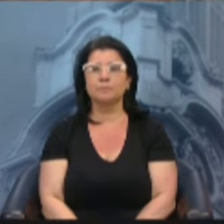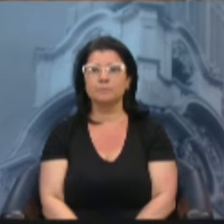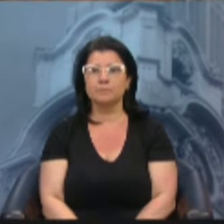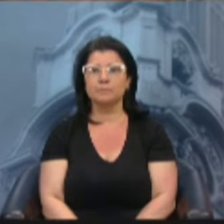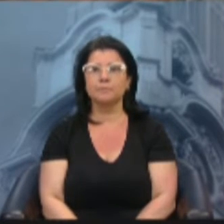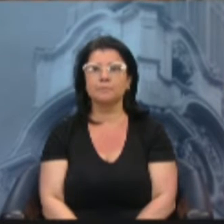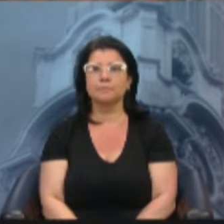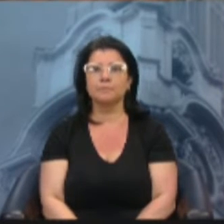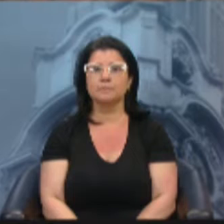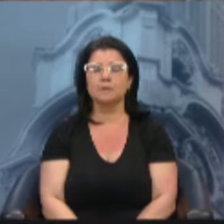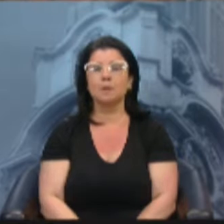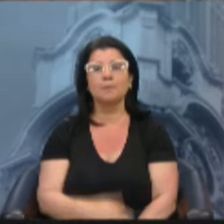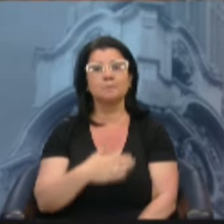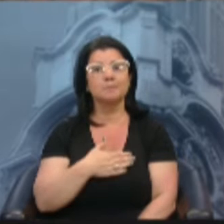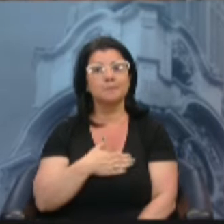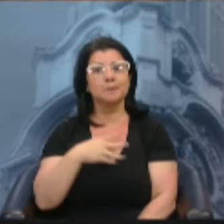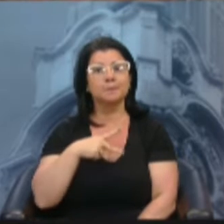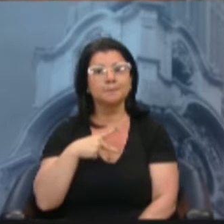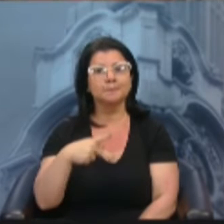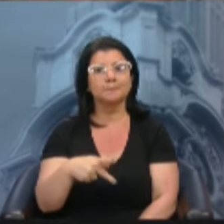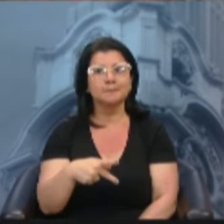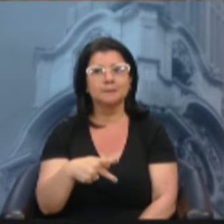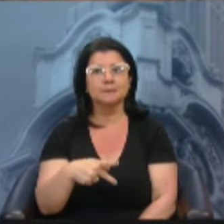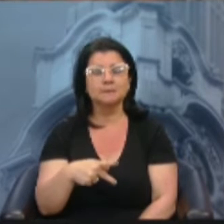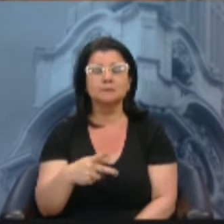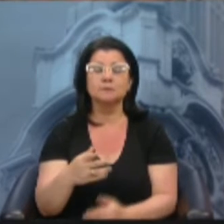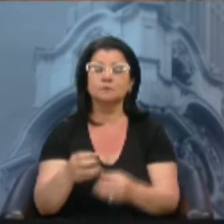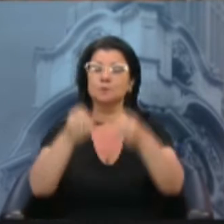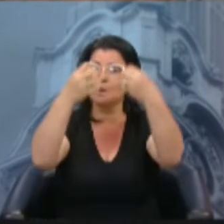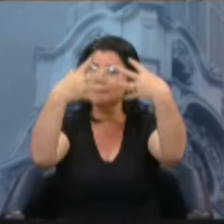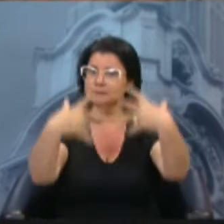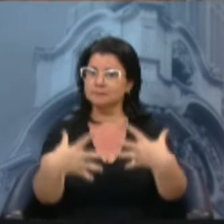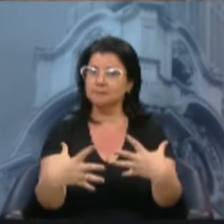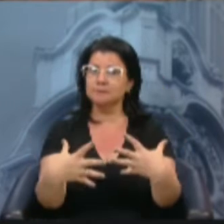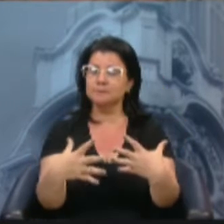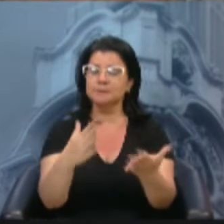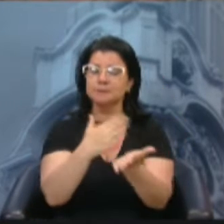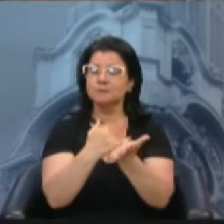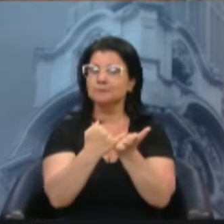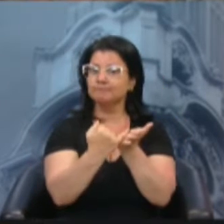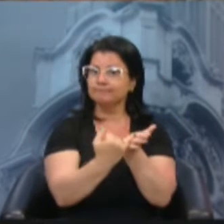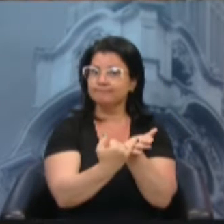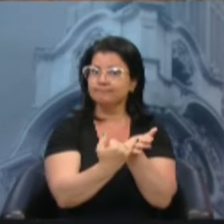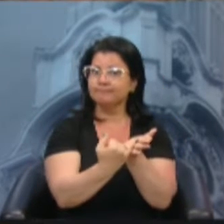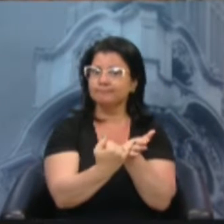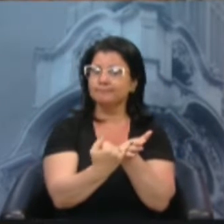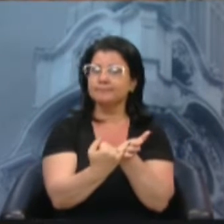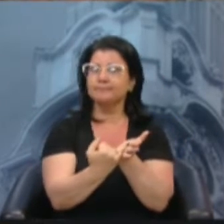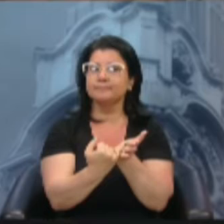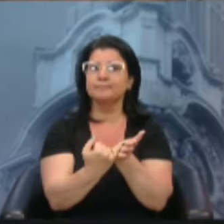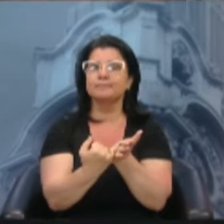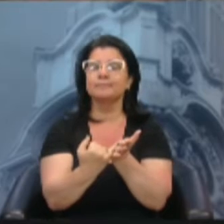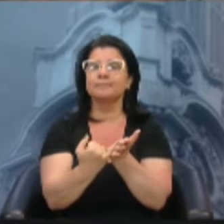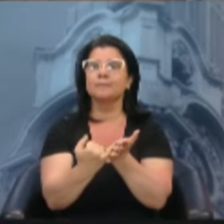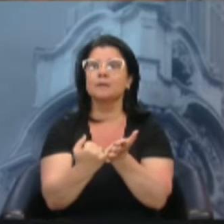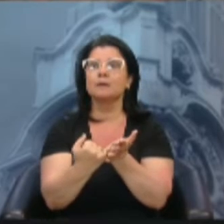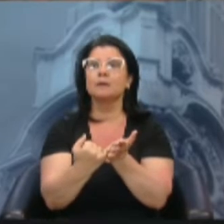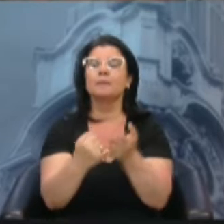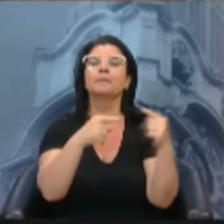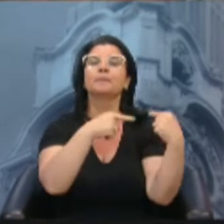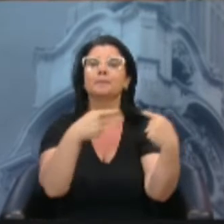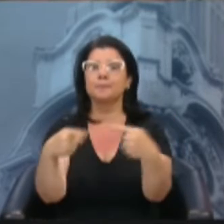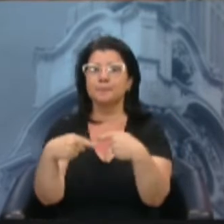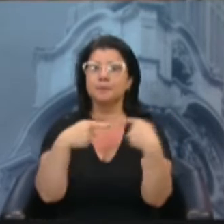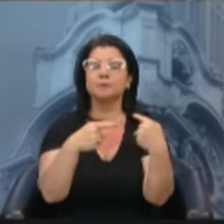legislativo, presidente Giovanni, são essas as considerações iniciais que trago aqui para o debate,